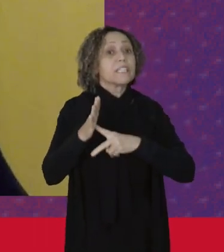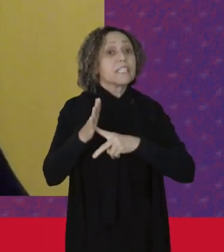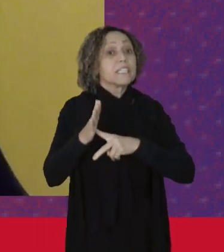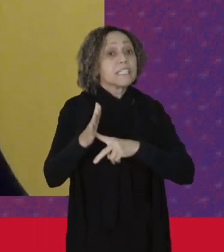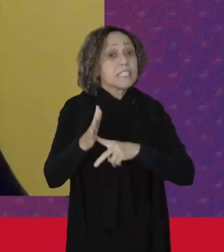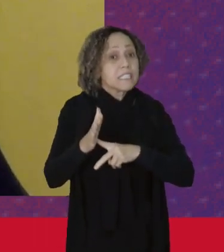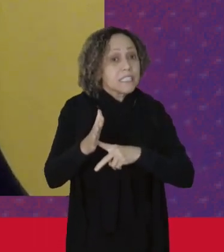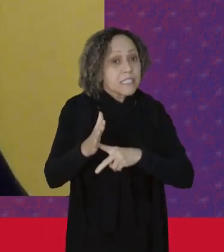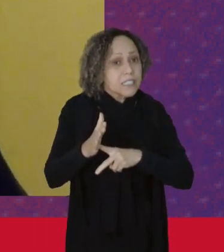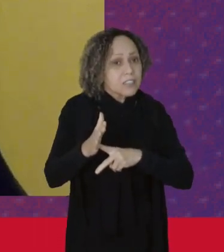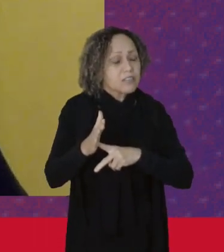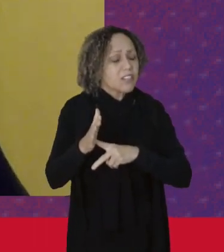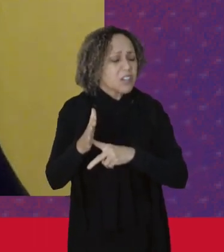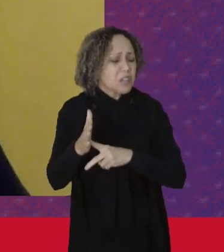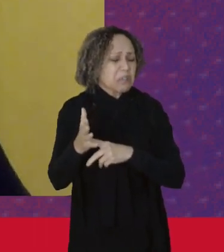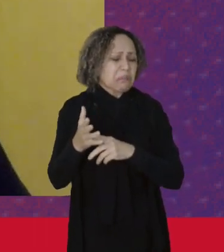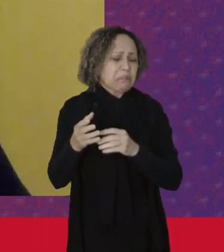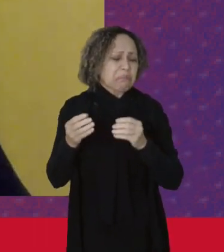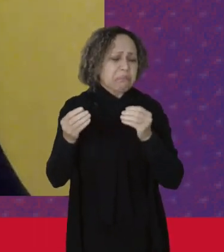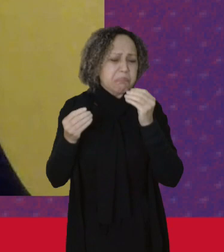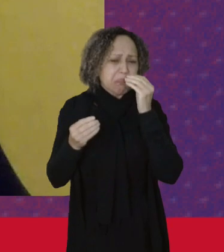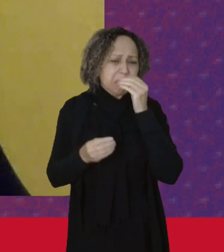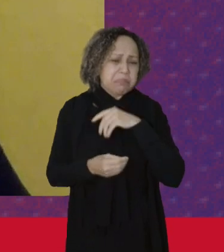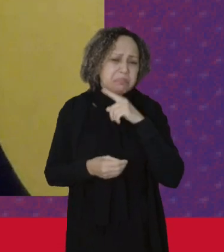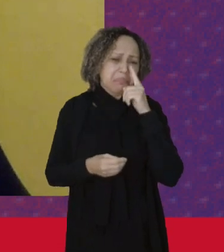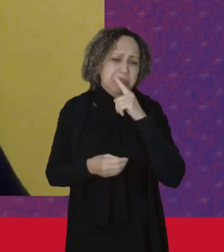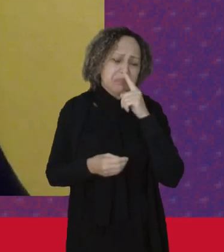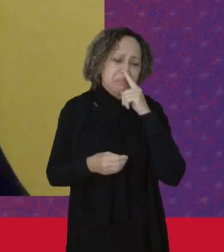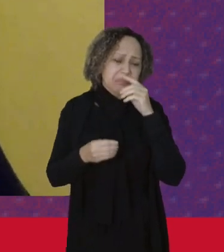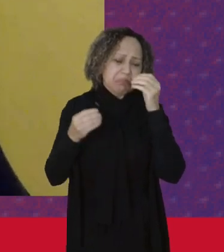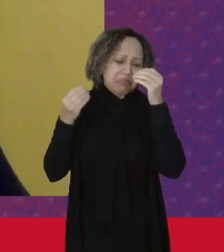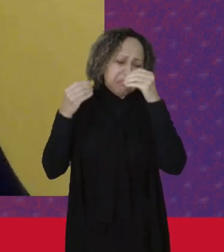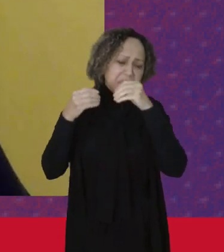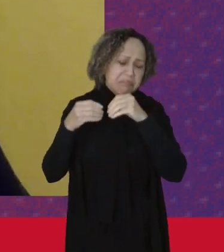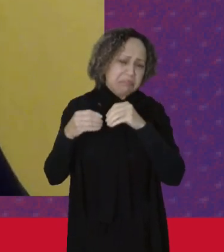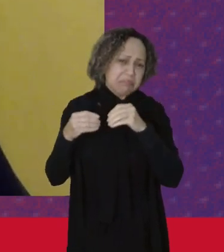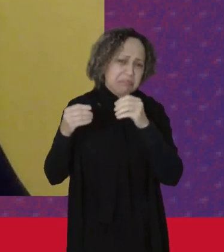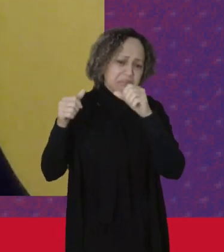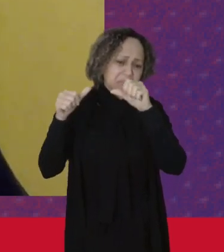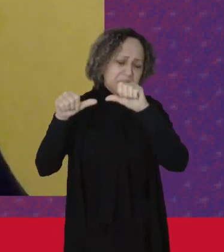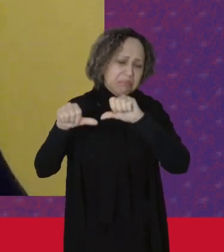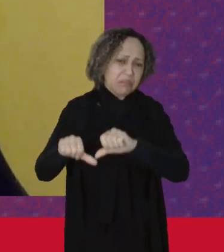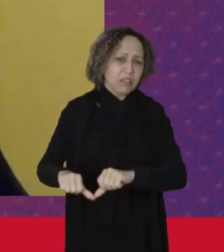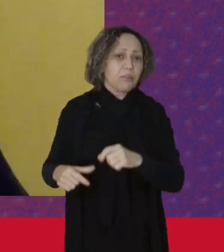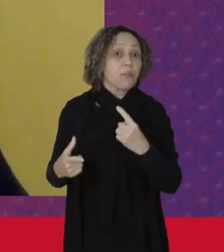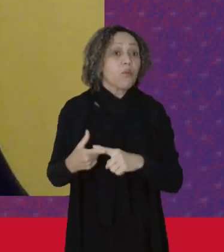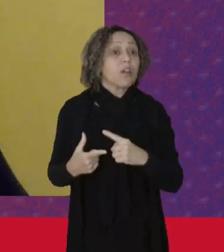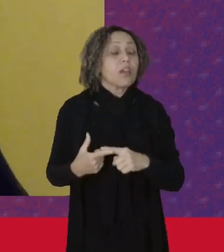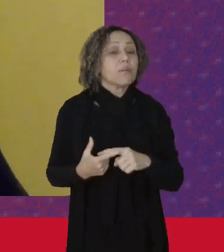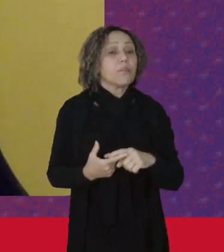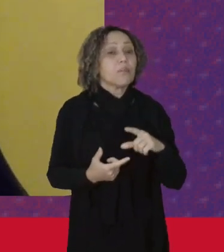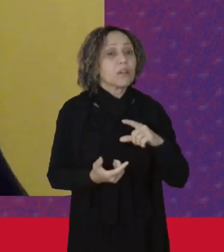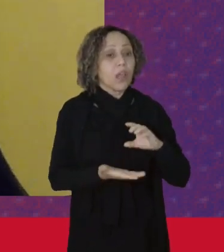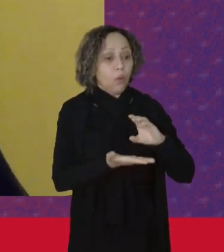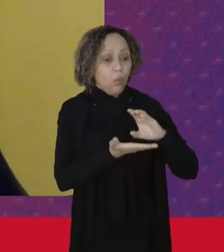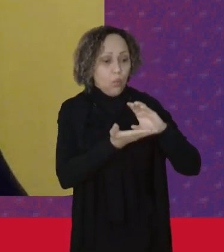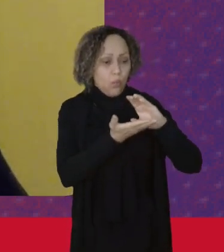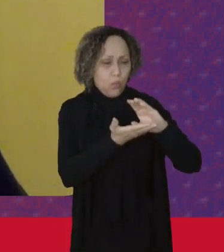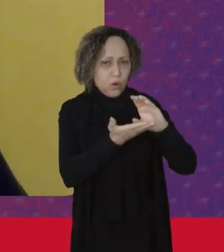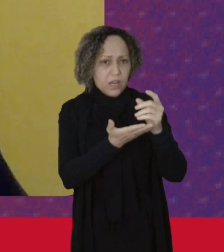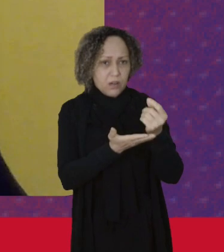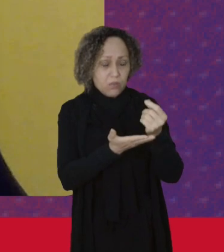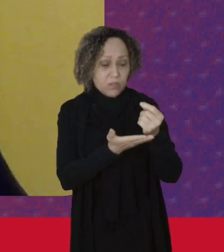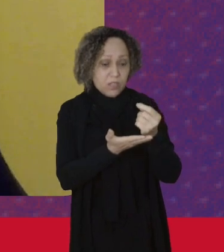sido cada vez mais fragilizado, porque recursos públicos que vinham para o funcionamento